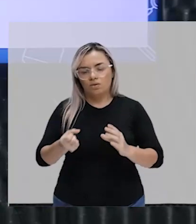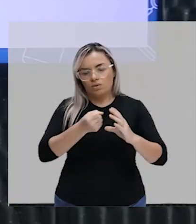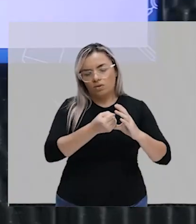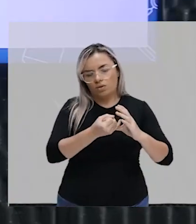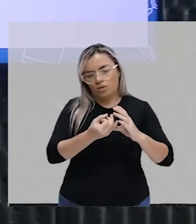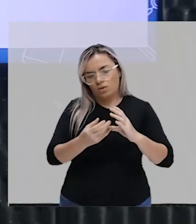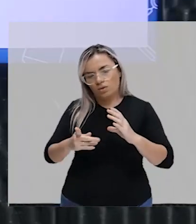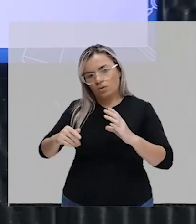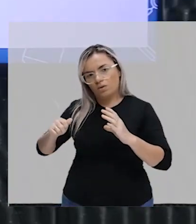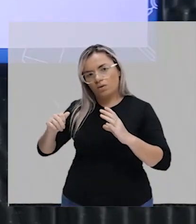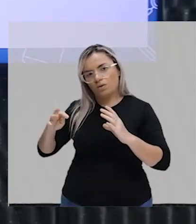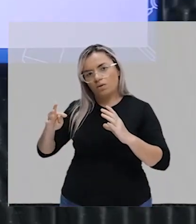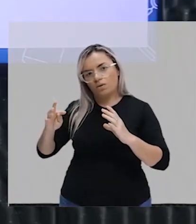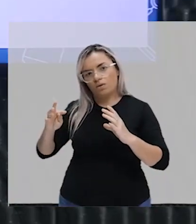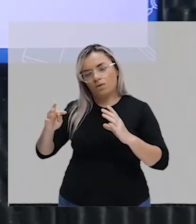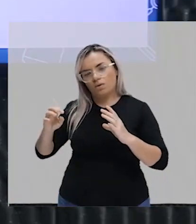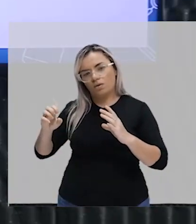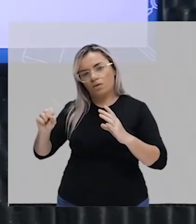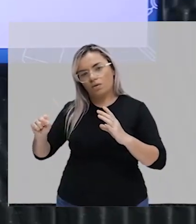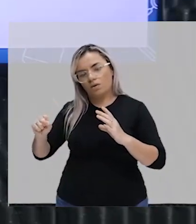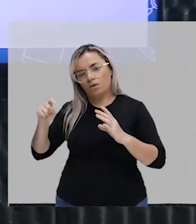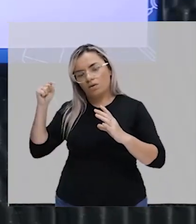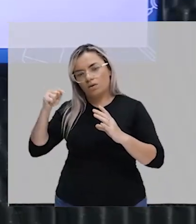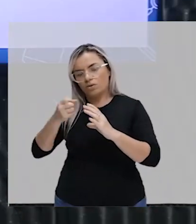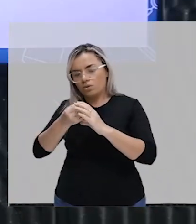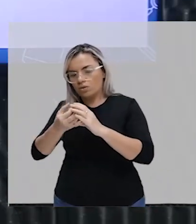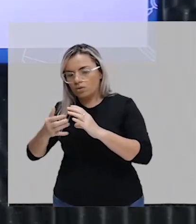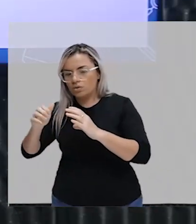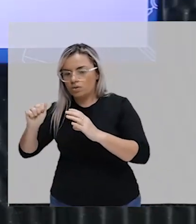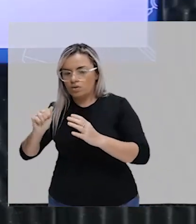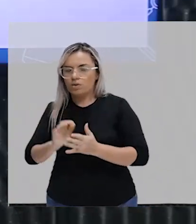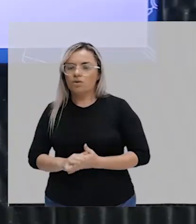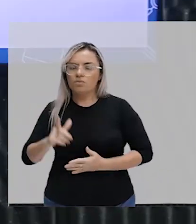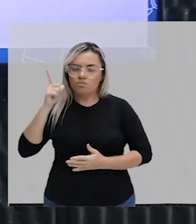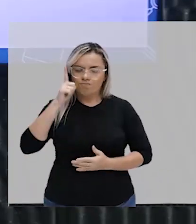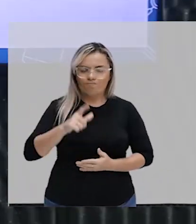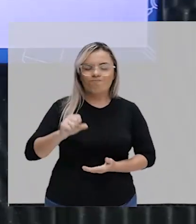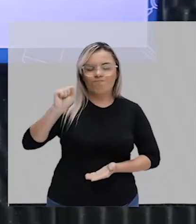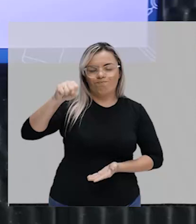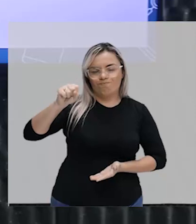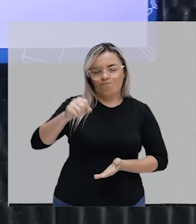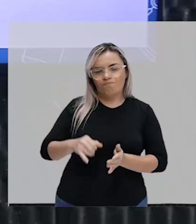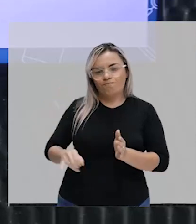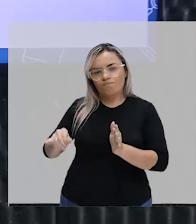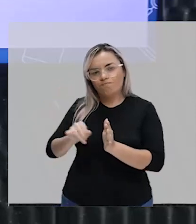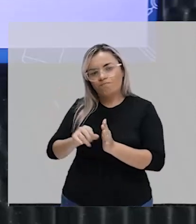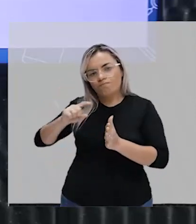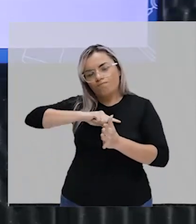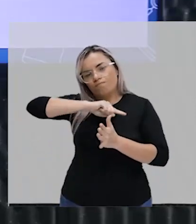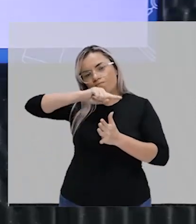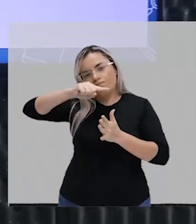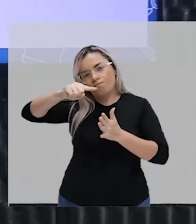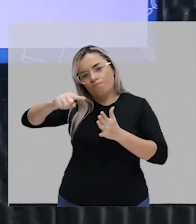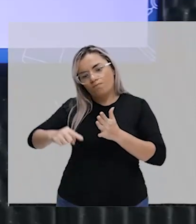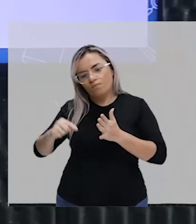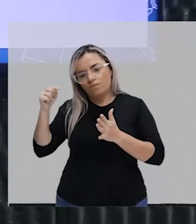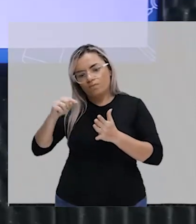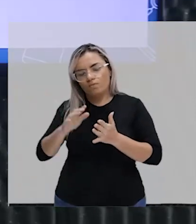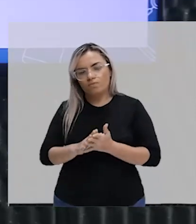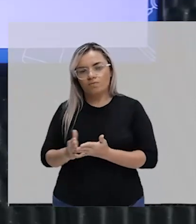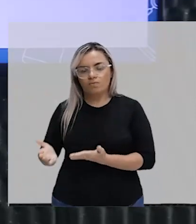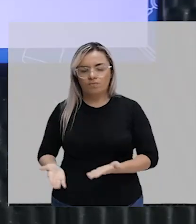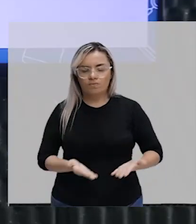partes de A, aí nós conseguiríamos identificar entre os elementos desse conjunto das partes esse